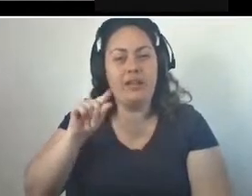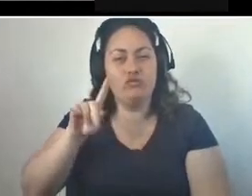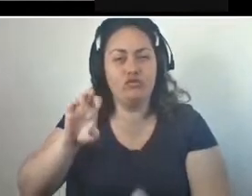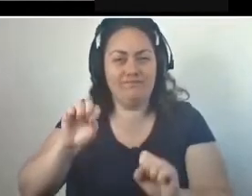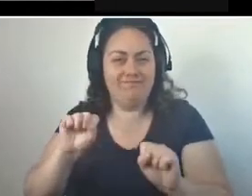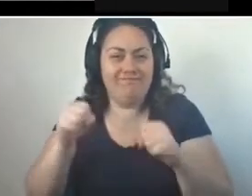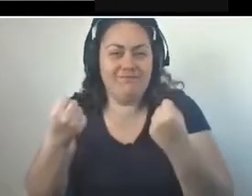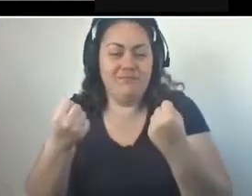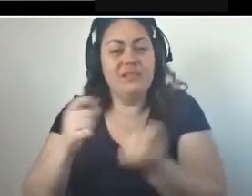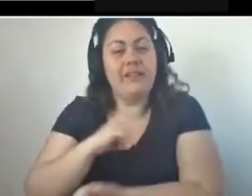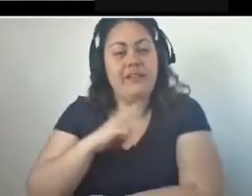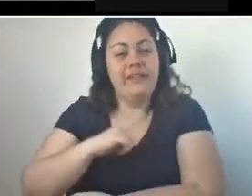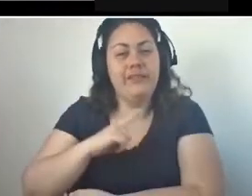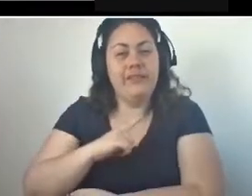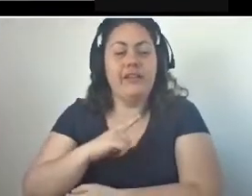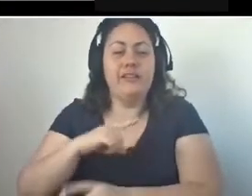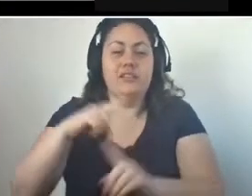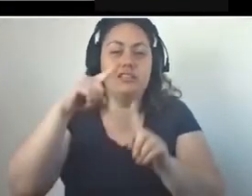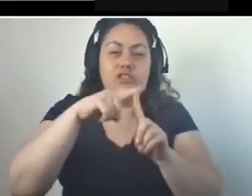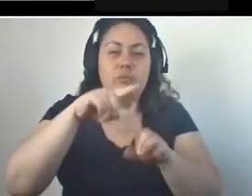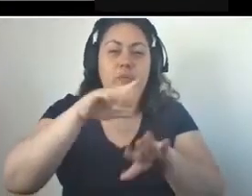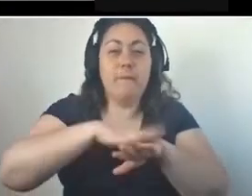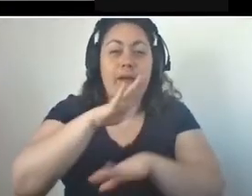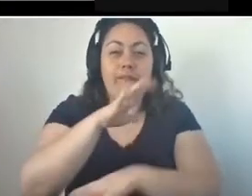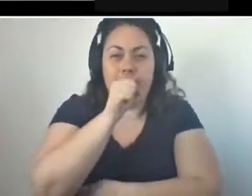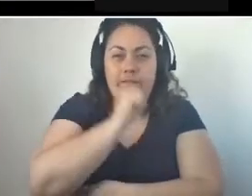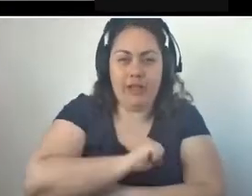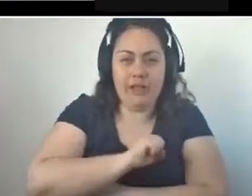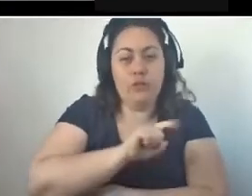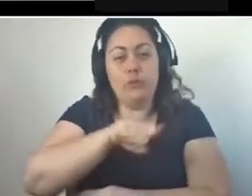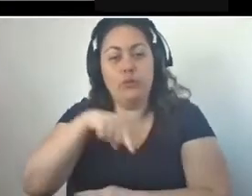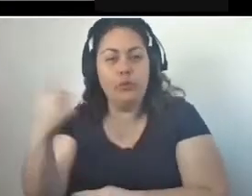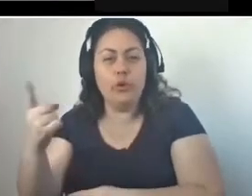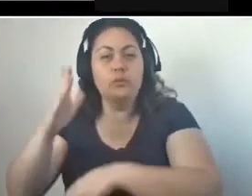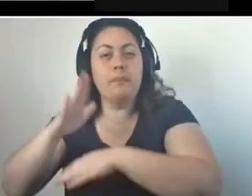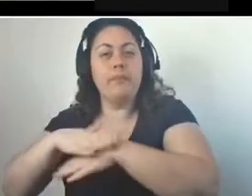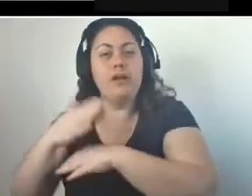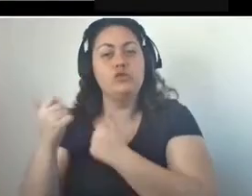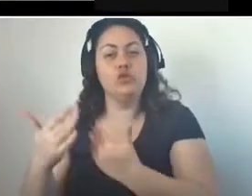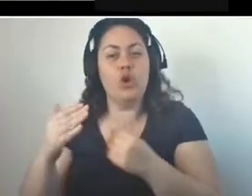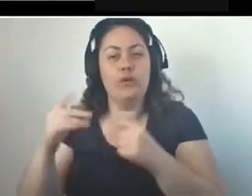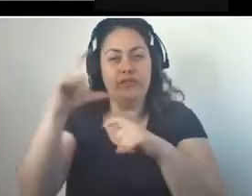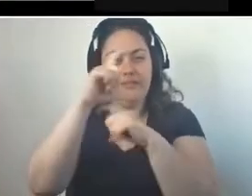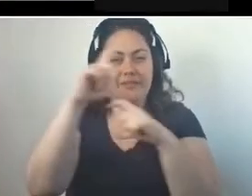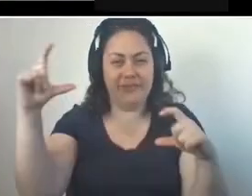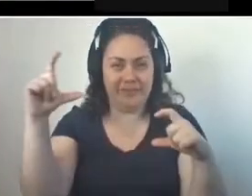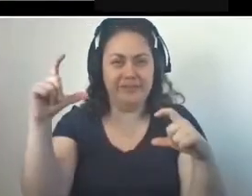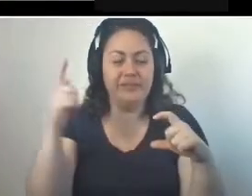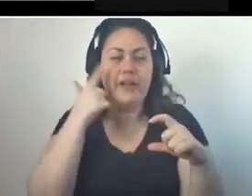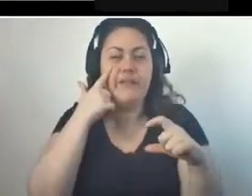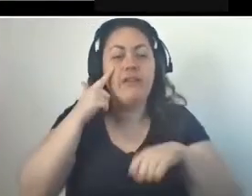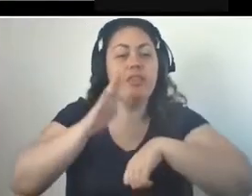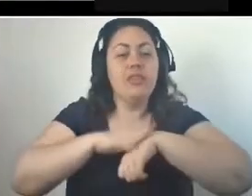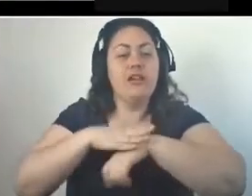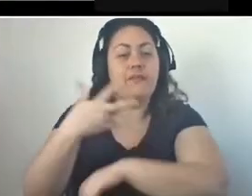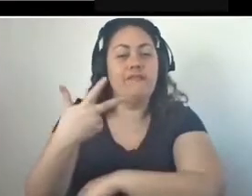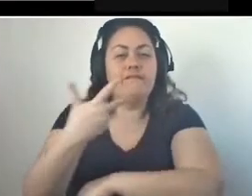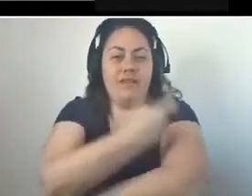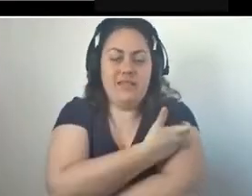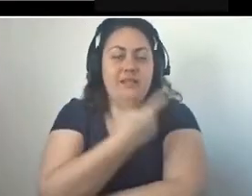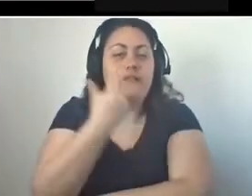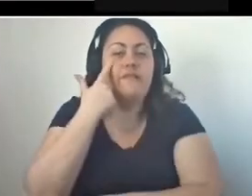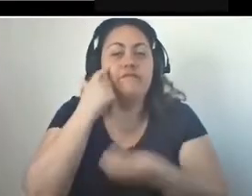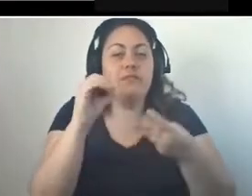mais velha, uma coorte mais jovem, e a gente vê o tempo, então, da vacina, e a gente está olhando aqui, né, os anticorpos